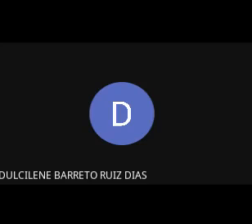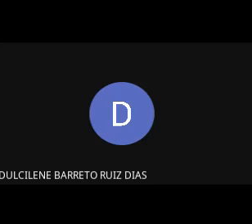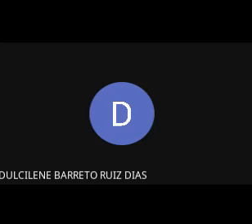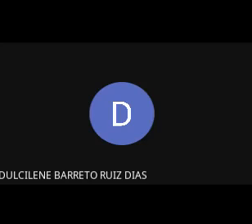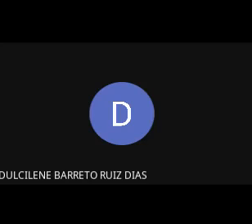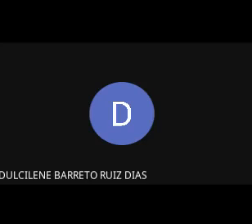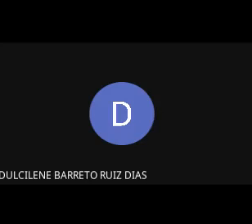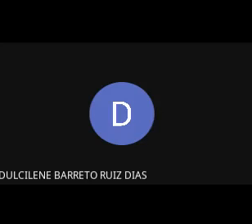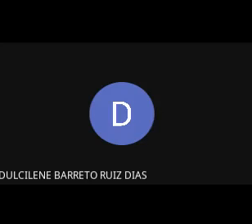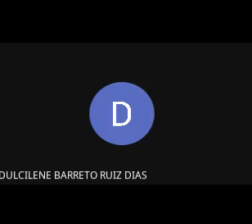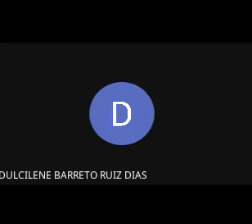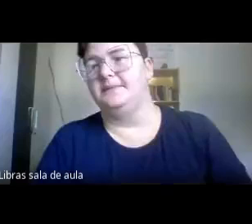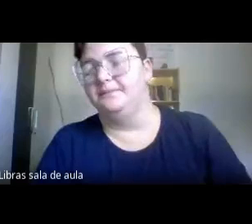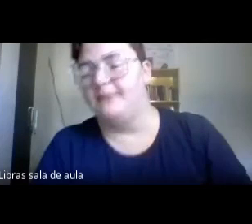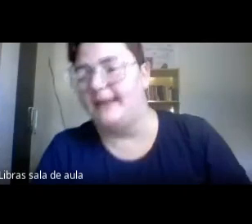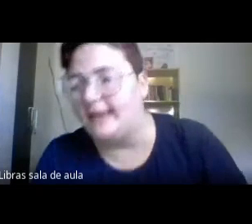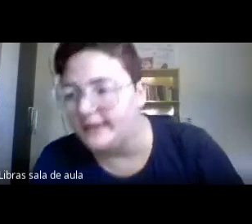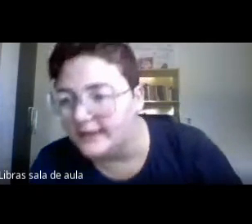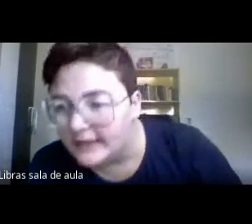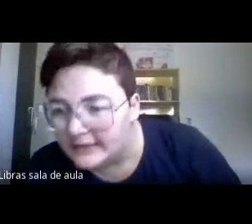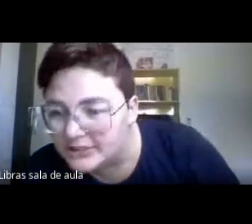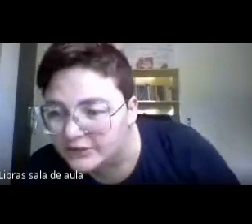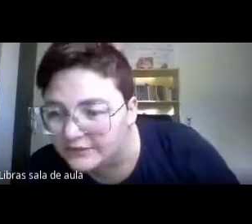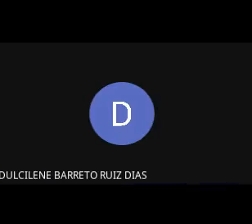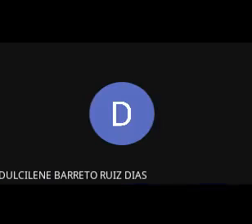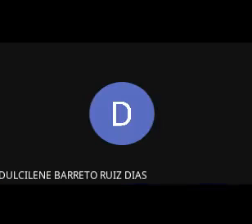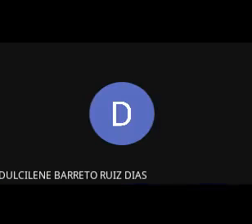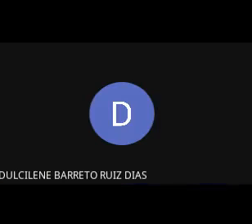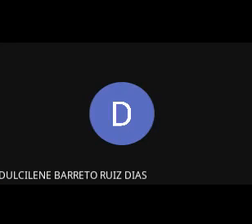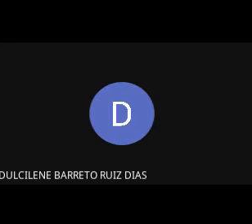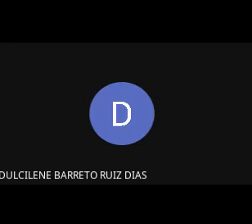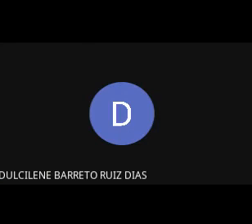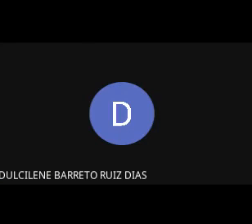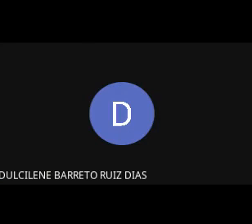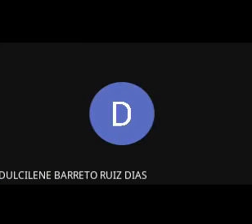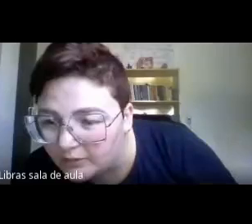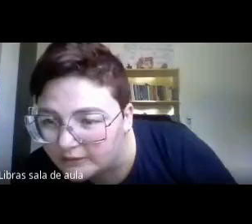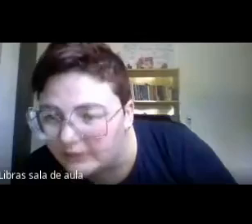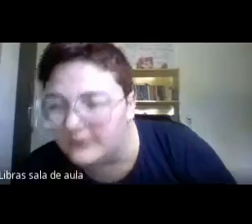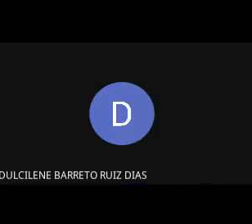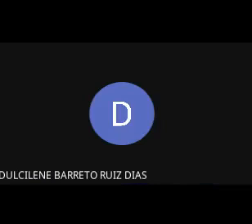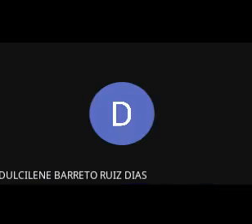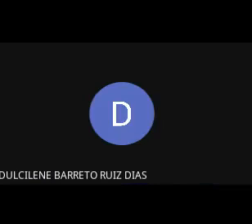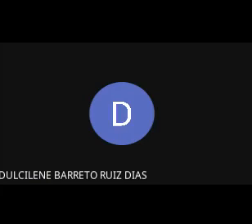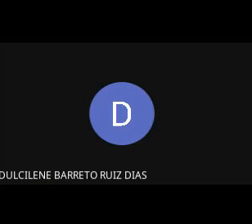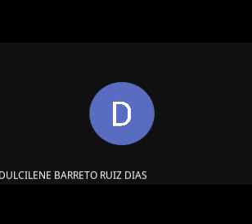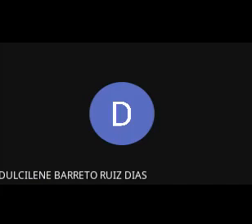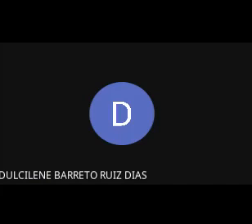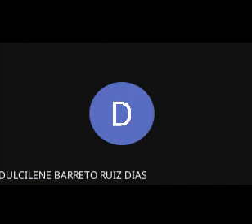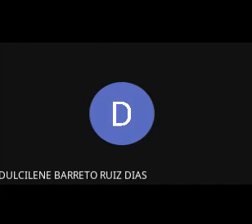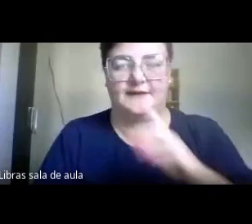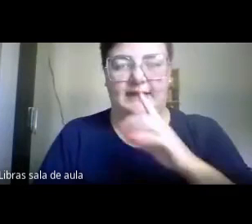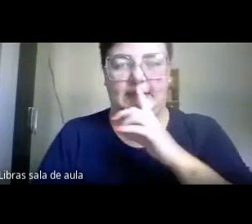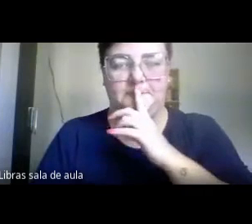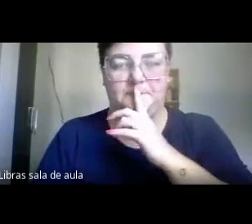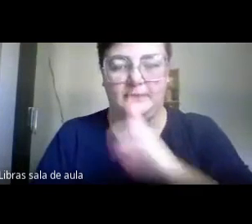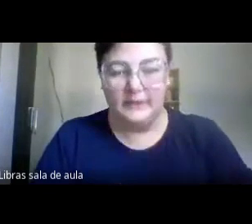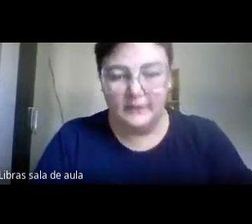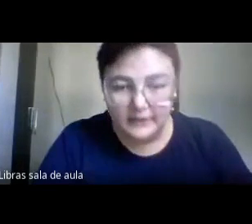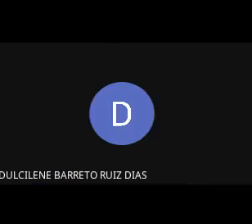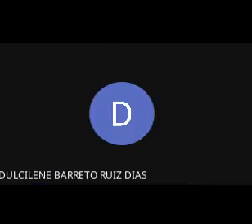outro, como eu tô como aluna... Sim. Peraí. Deixa eu ver se eu consigo fazer uma outra coisa rapidinho aqui para vocês